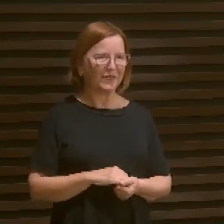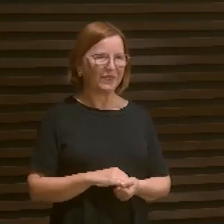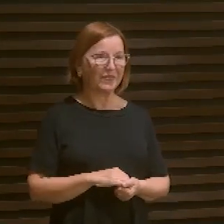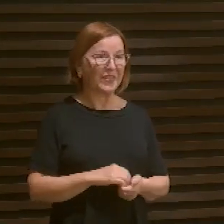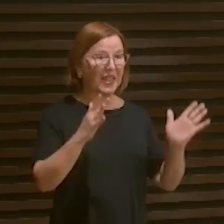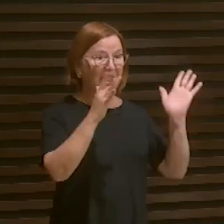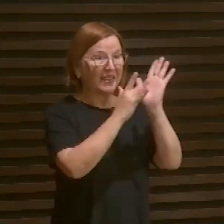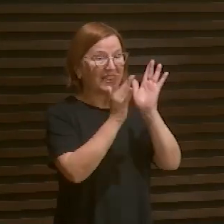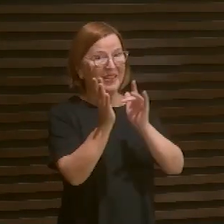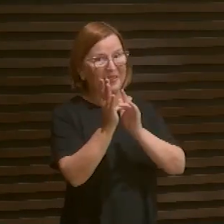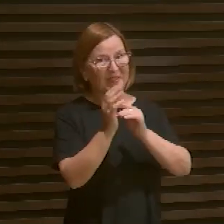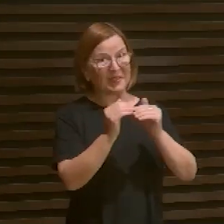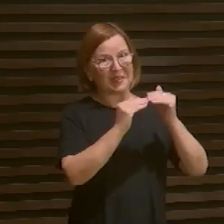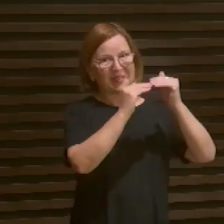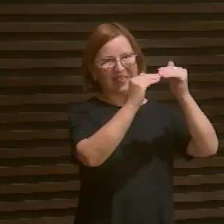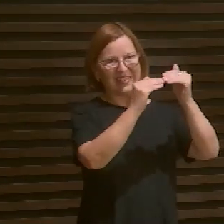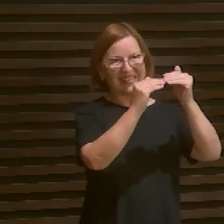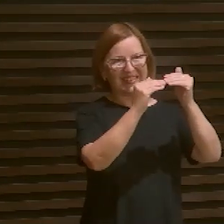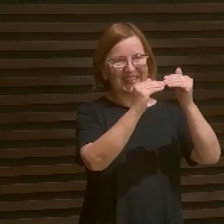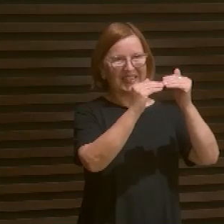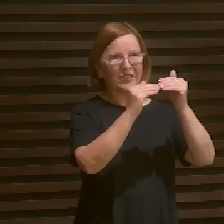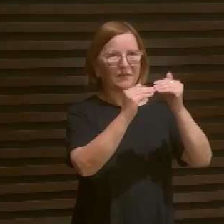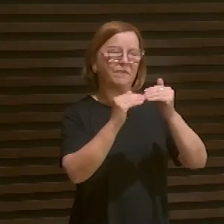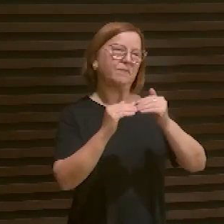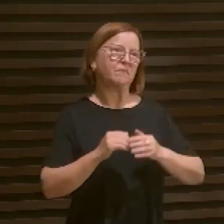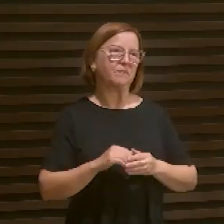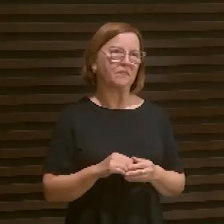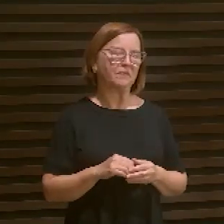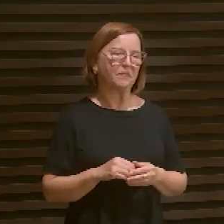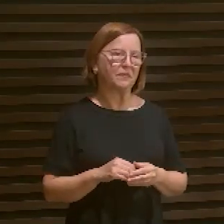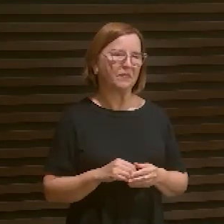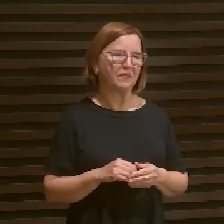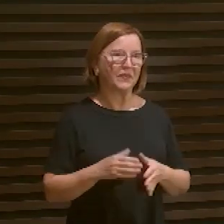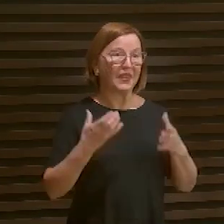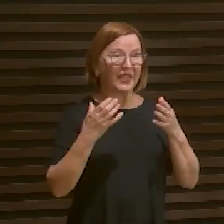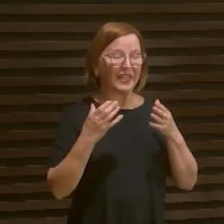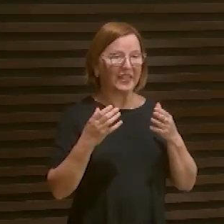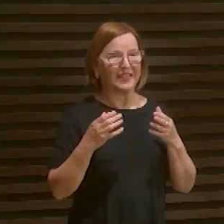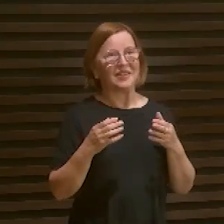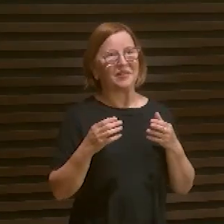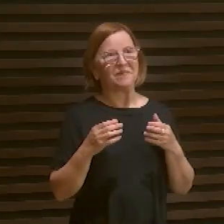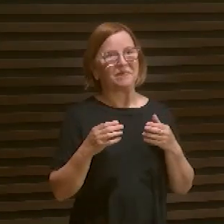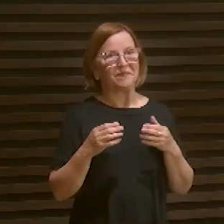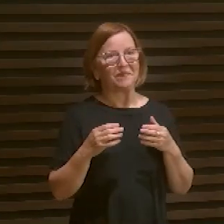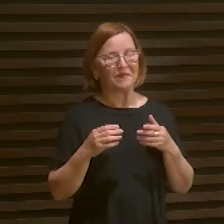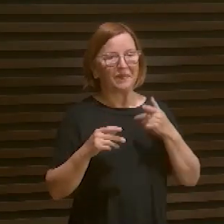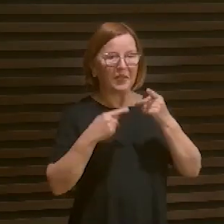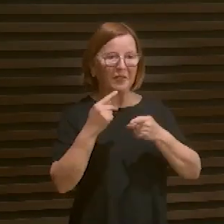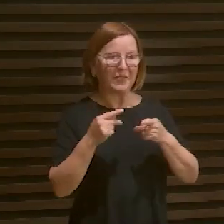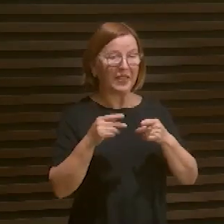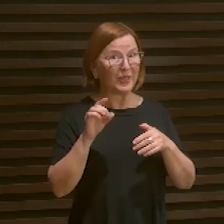Jesus é superior. E eu queria deixar hoje com você apenas isto. O